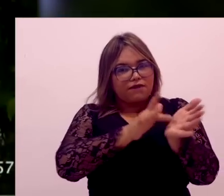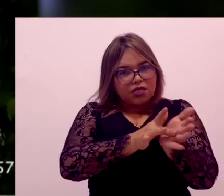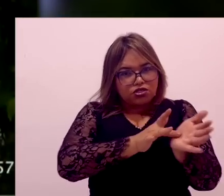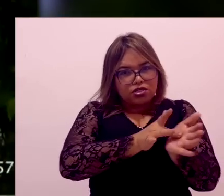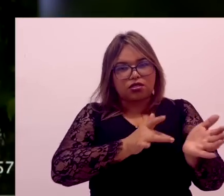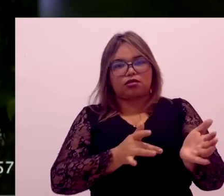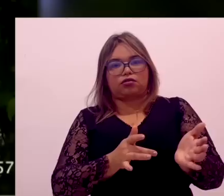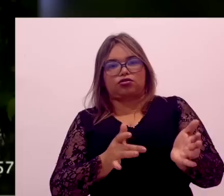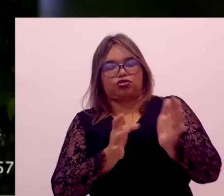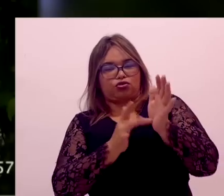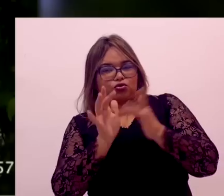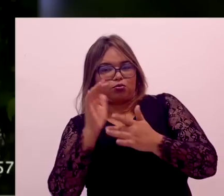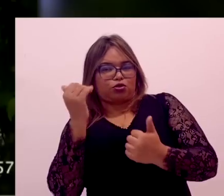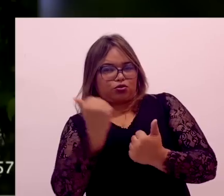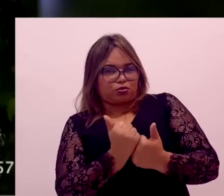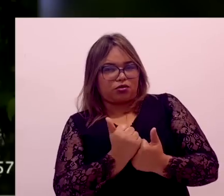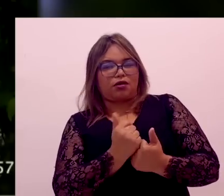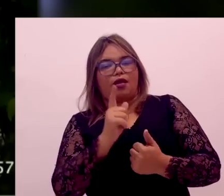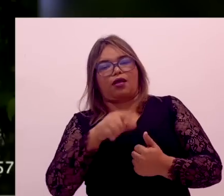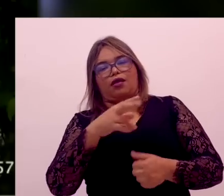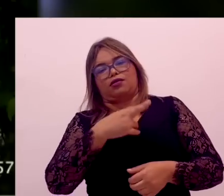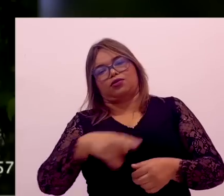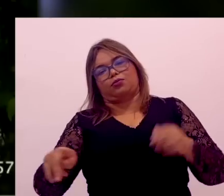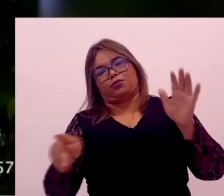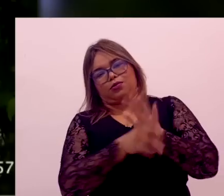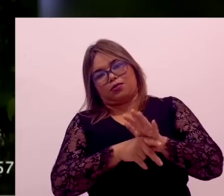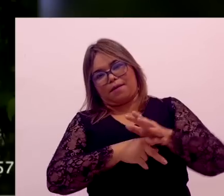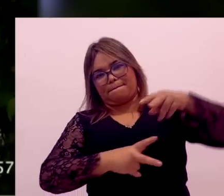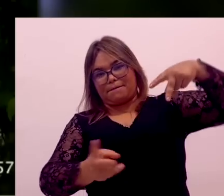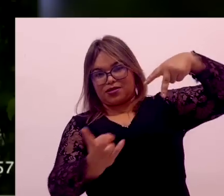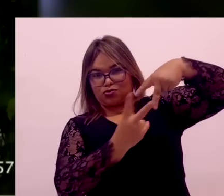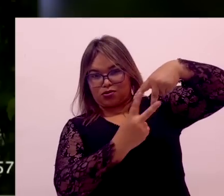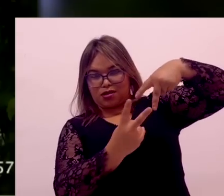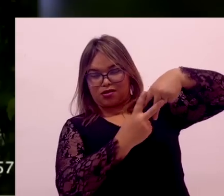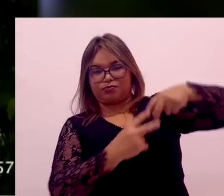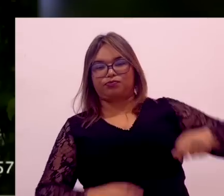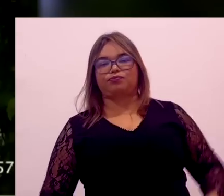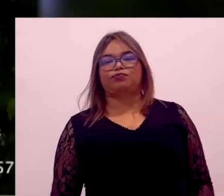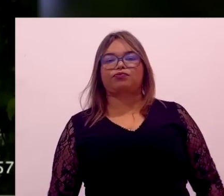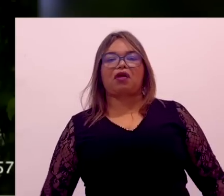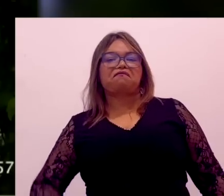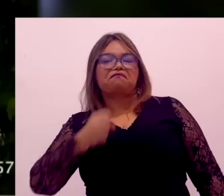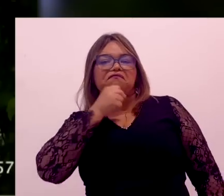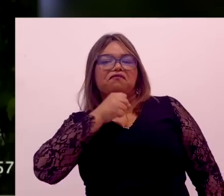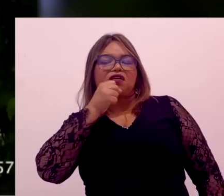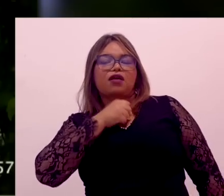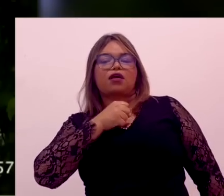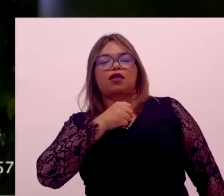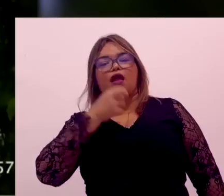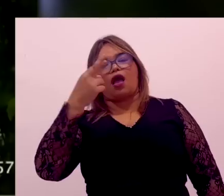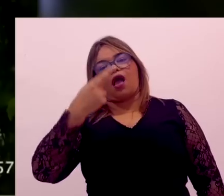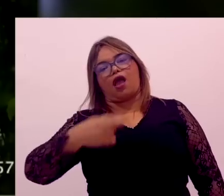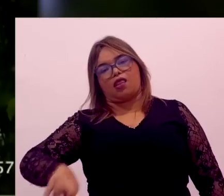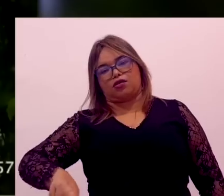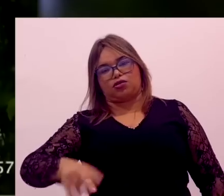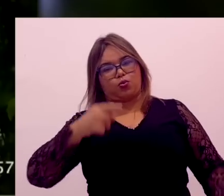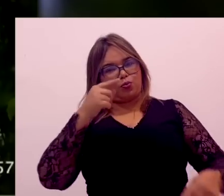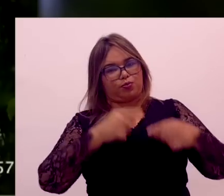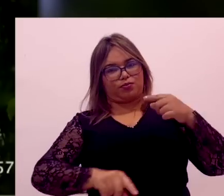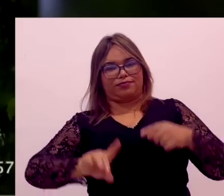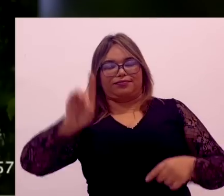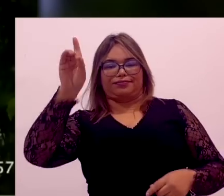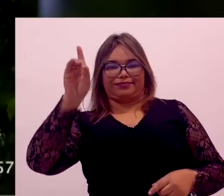Então, é uma velha religião pagã que tem uma nova divindade. Agora, como é que nós sabemos se eles tinham o mesmo ritual pelo qual